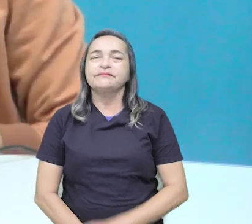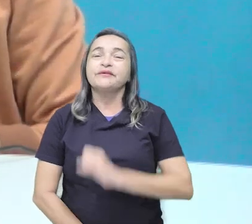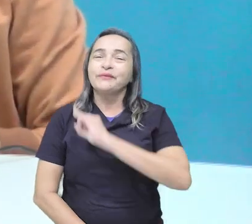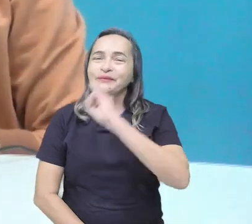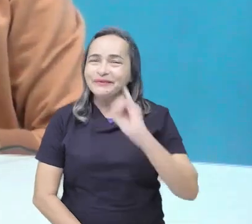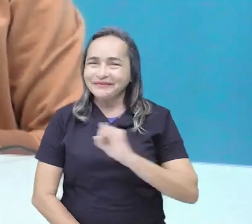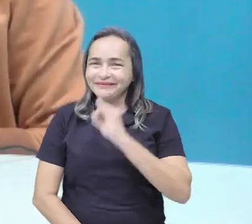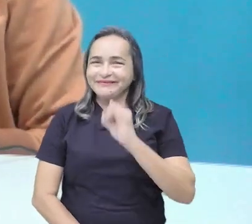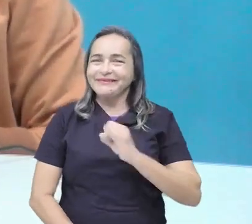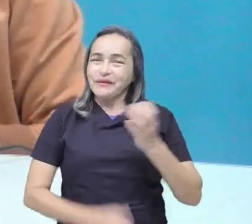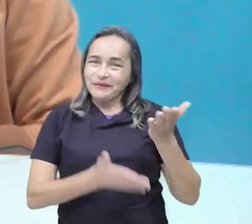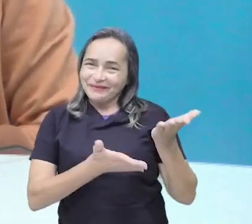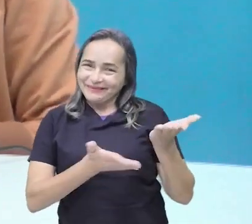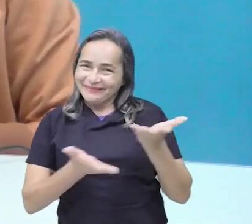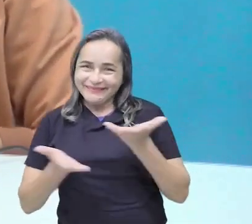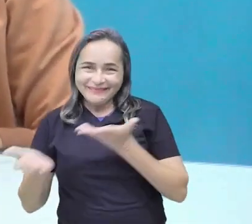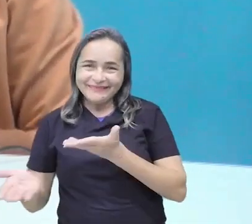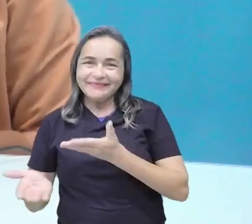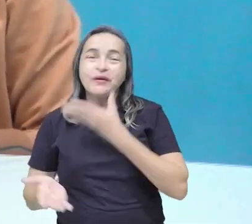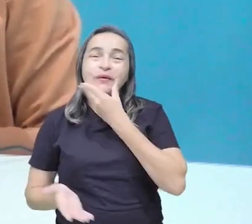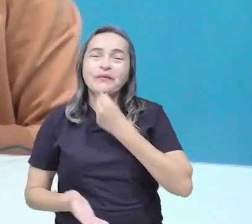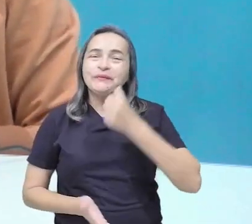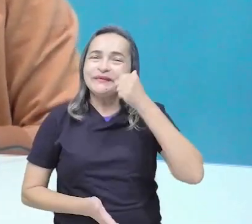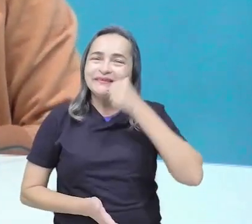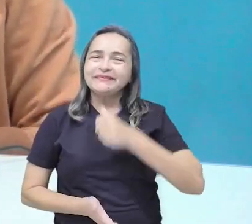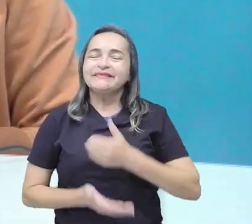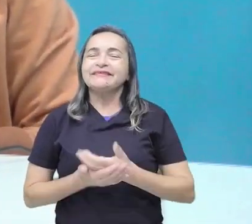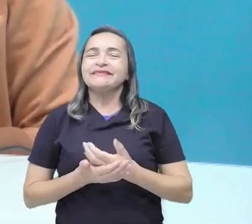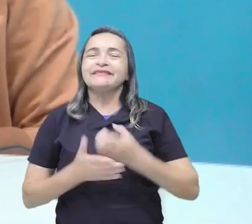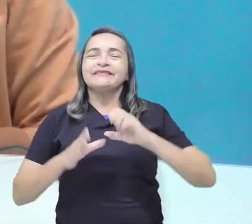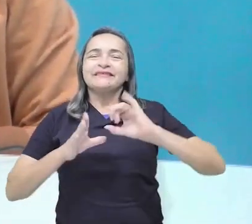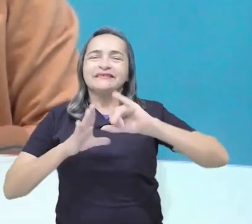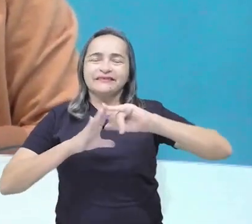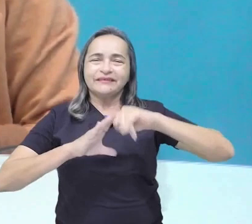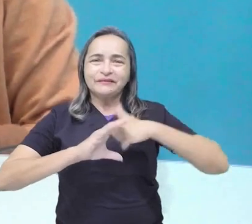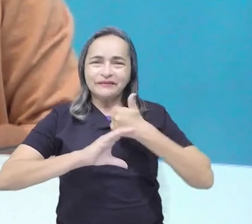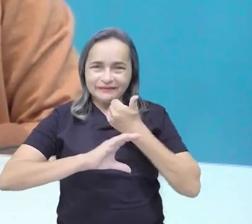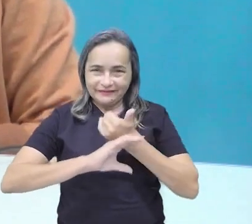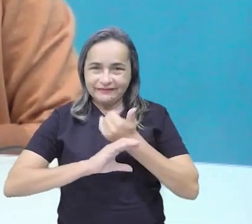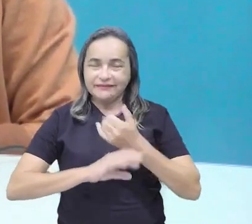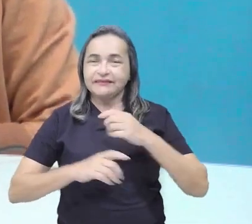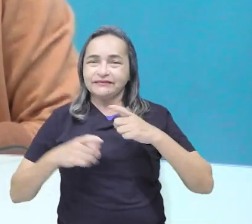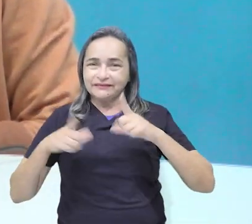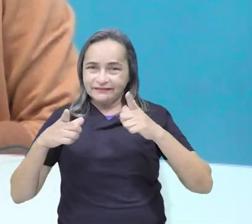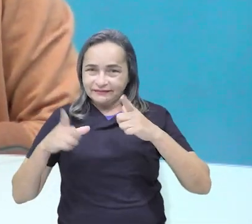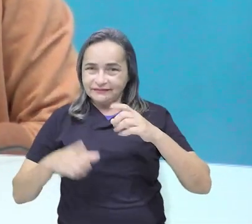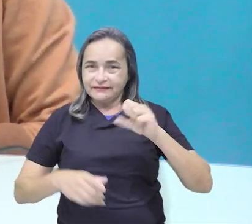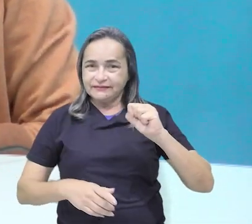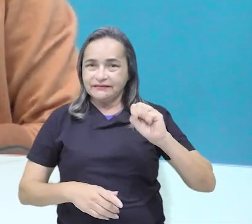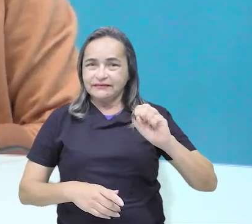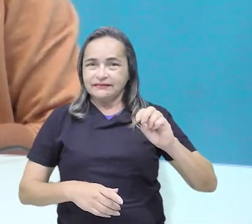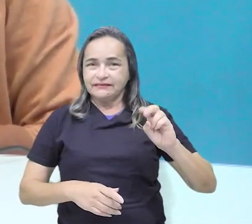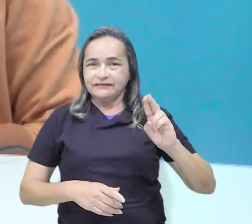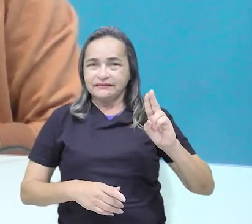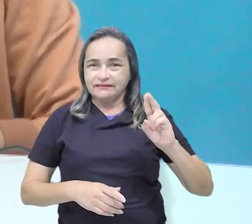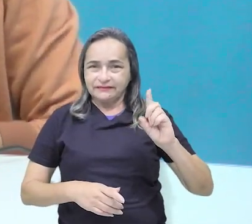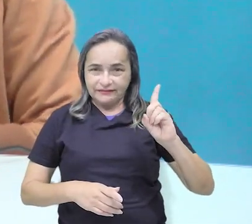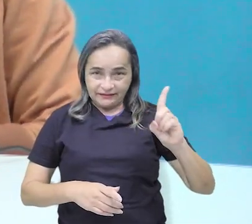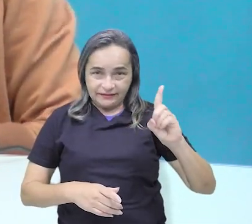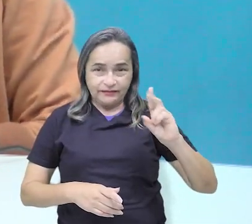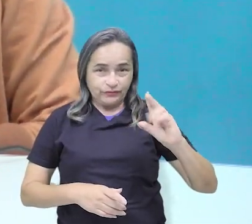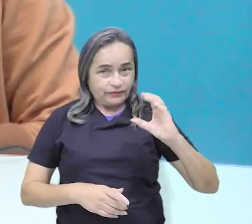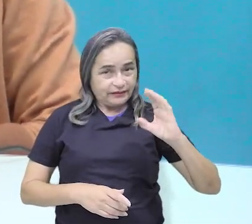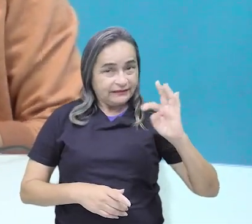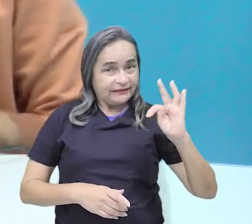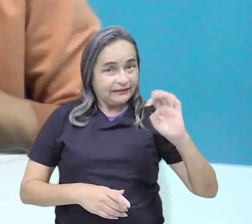Olá, sejam todos bem-vindos e bem-vindas ao canal da TV Seductech. Hoje, 17